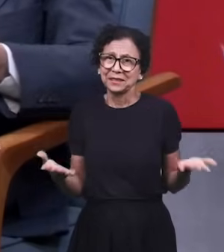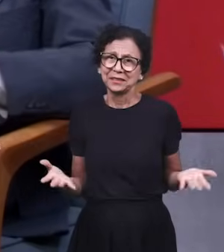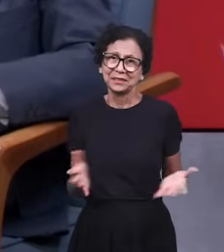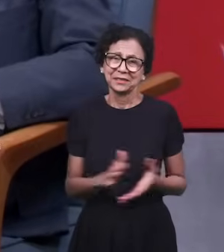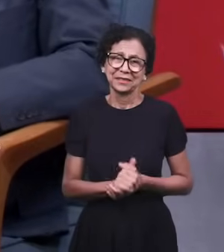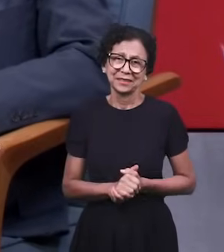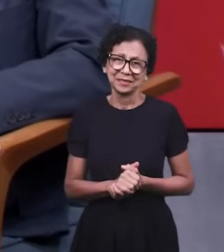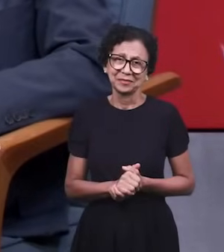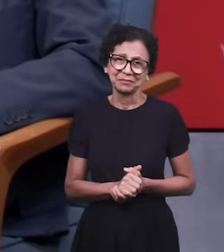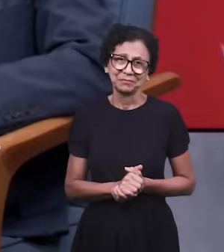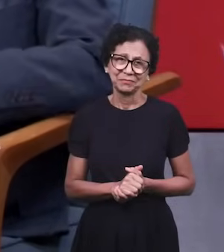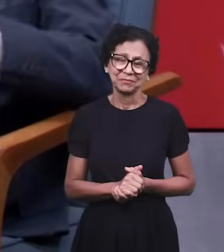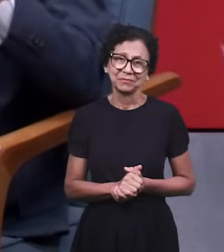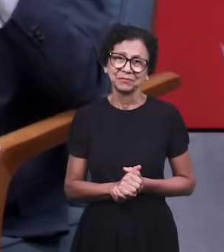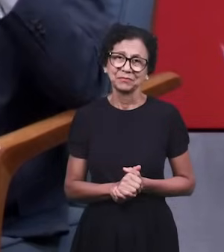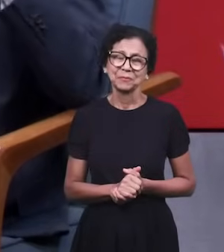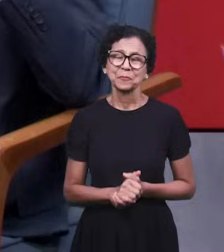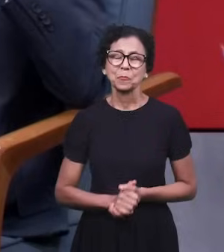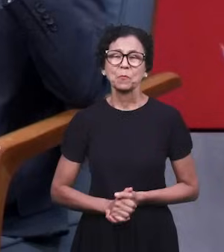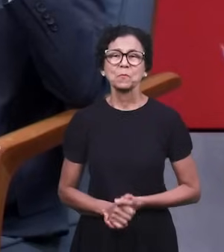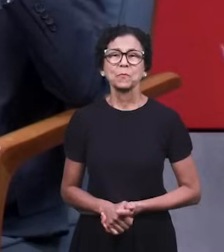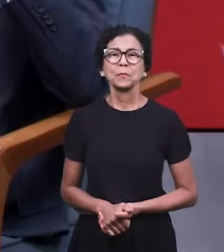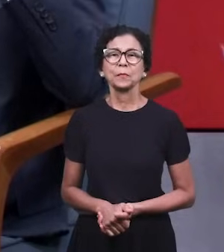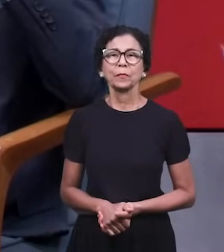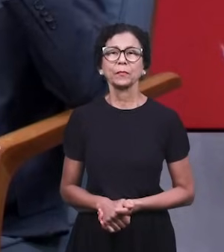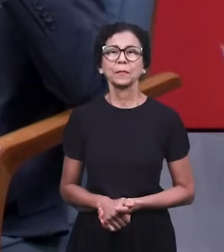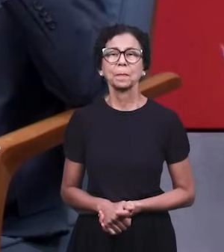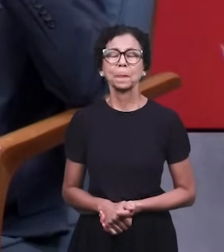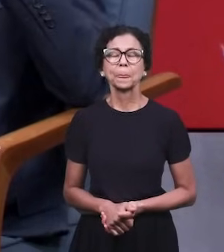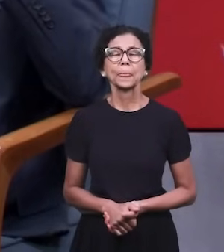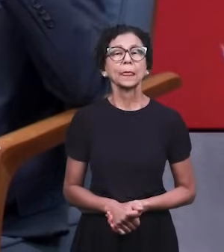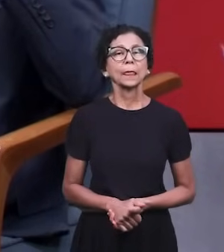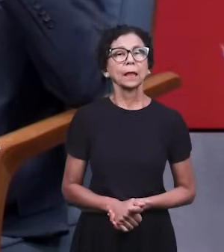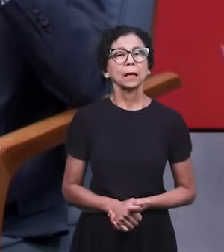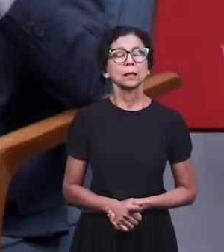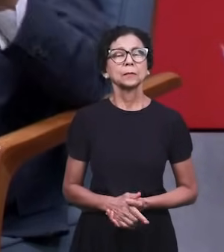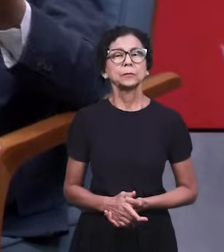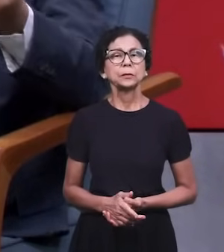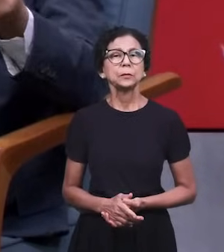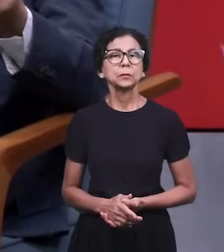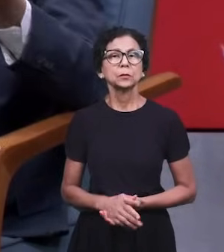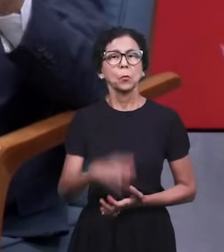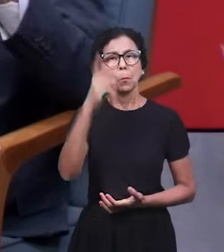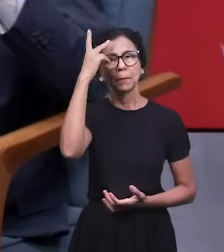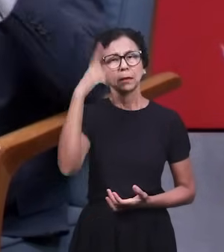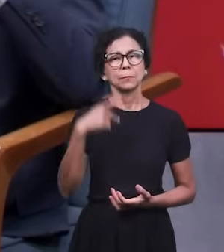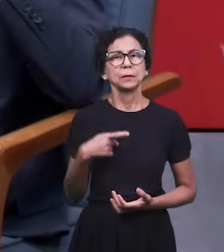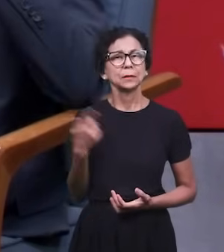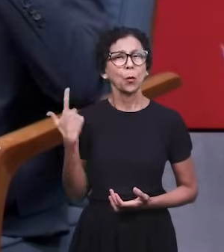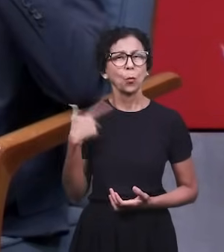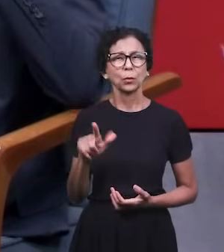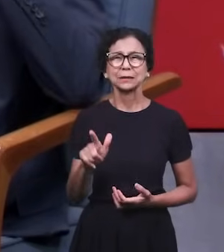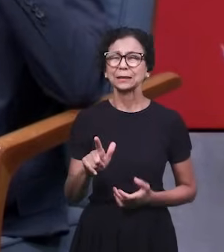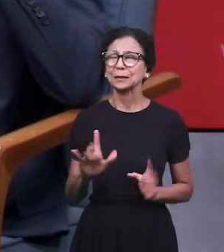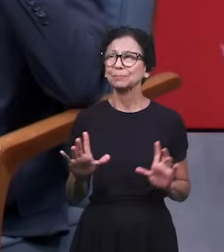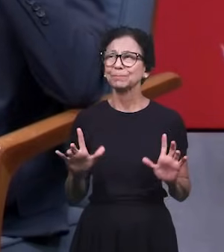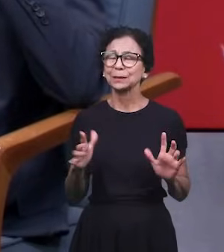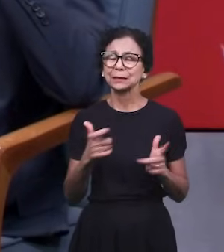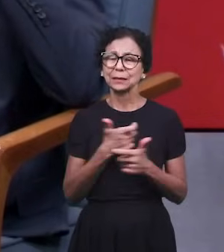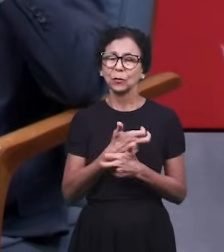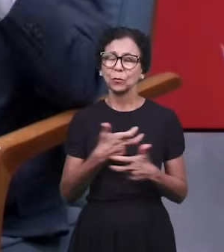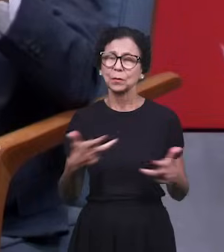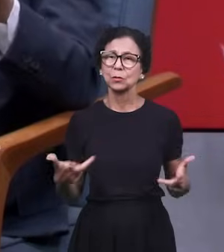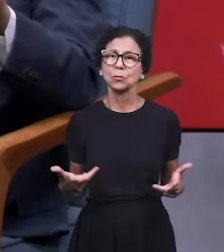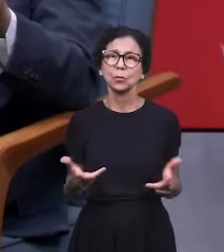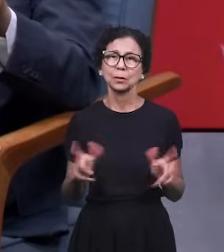incapaz de fazer. É por isso que nós observamos, e é por isso que o Velho Testamento é